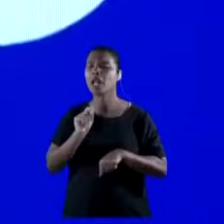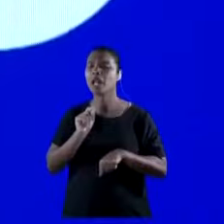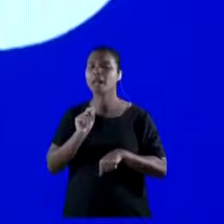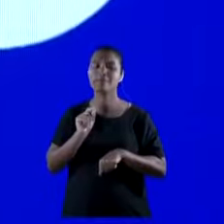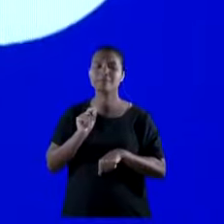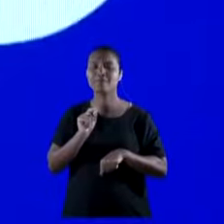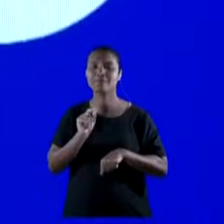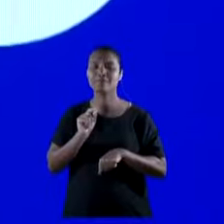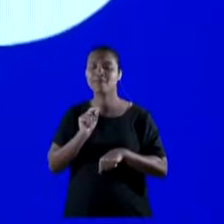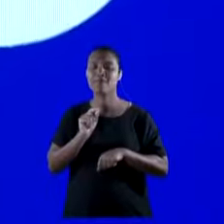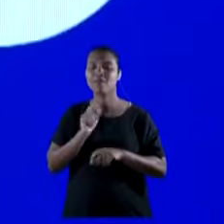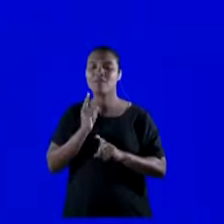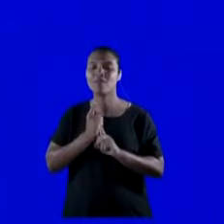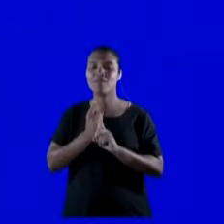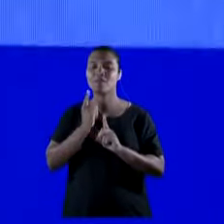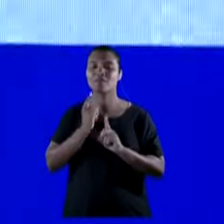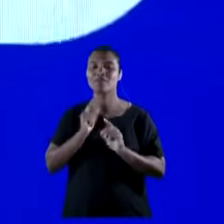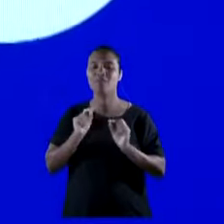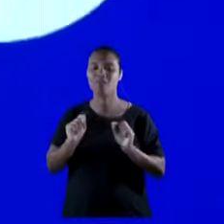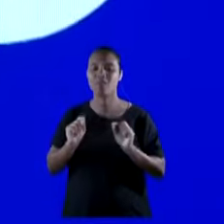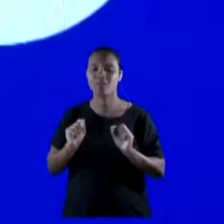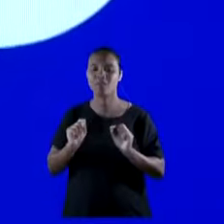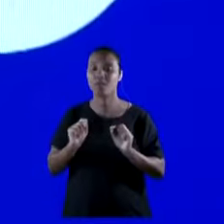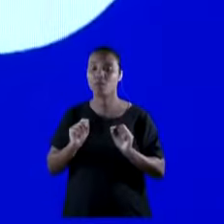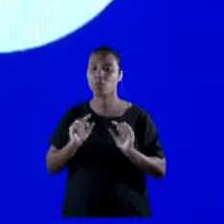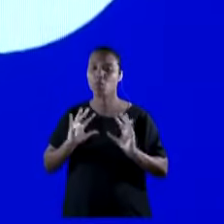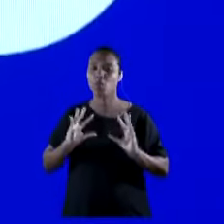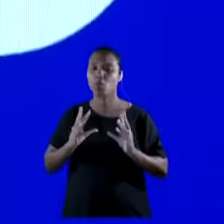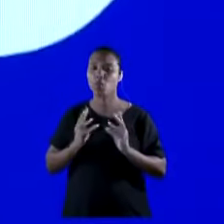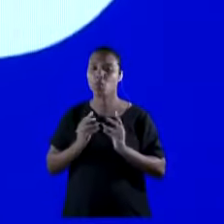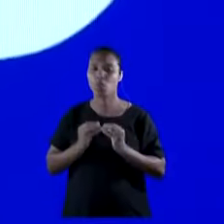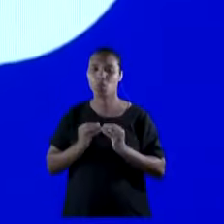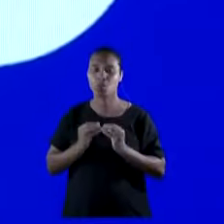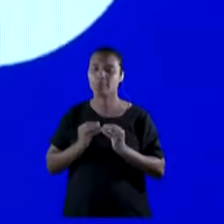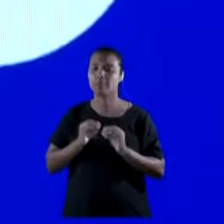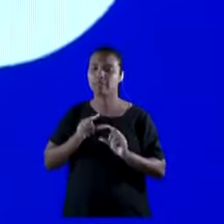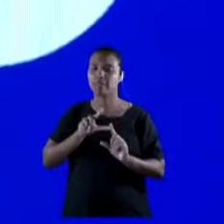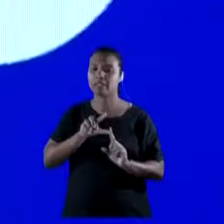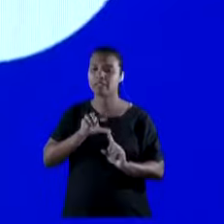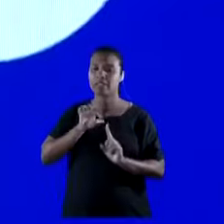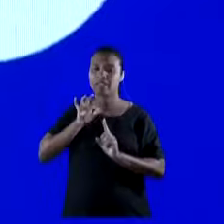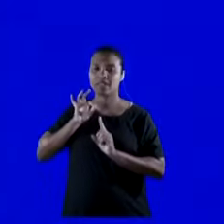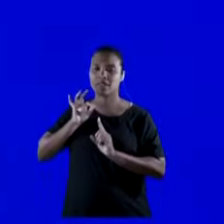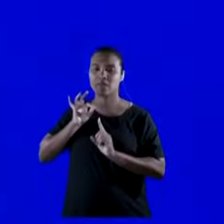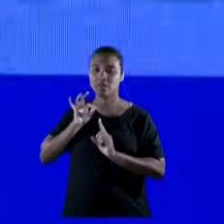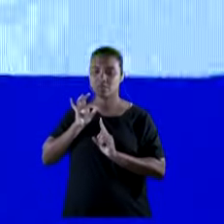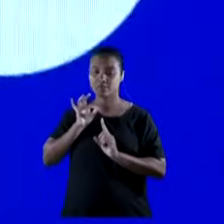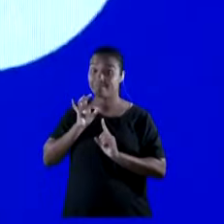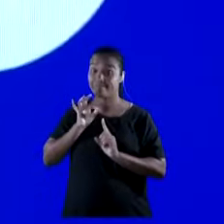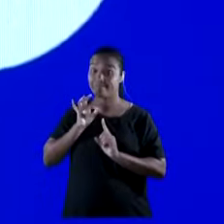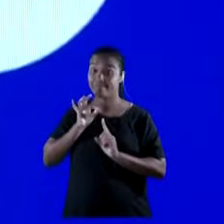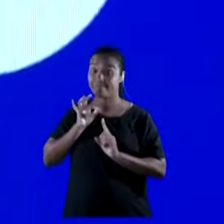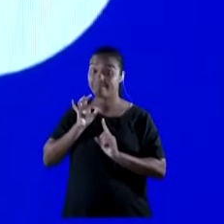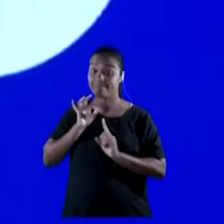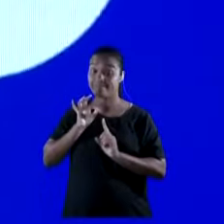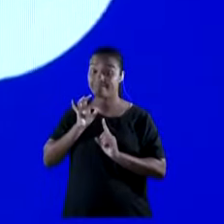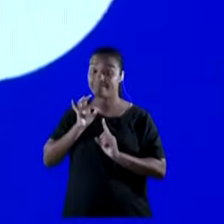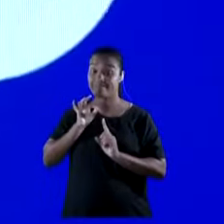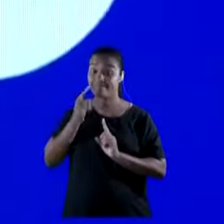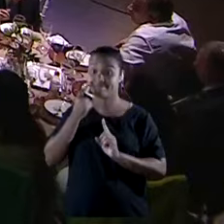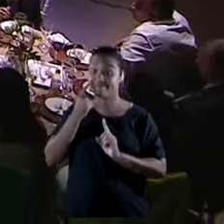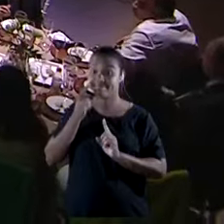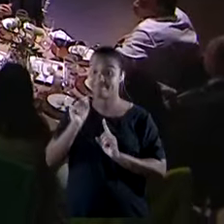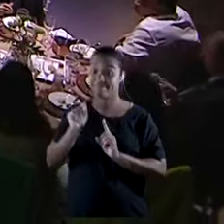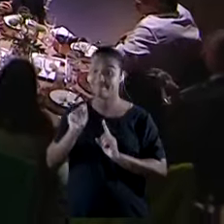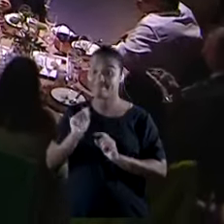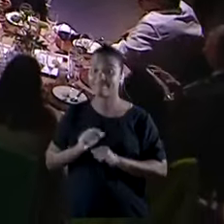entre todos os jogadores que arrebentaram no Paulistão, foi o craque Sporting Bet do campeonato. De olho nos